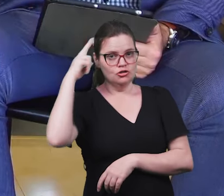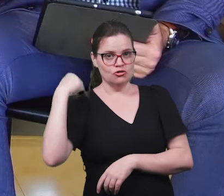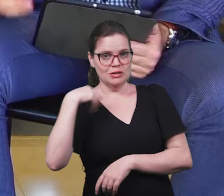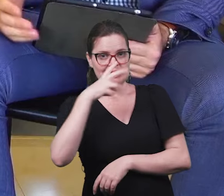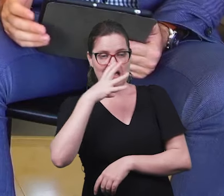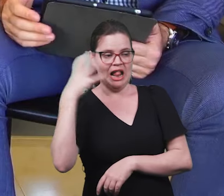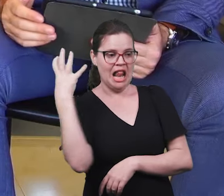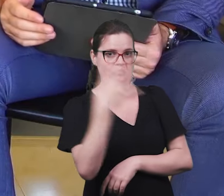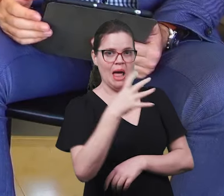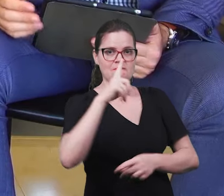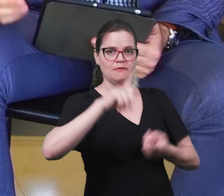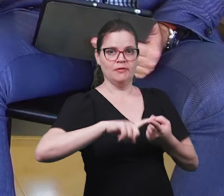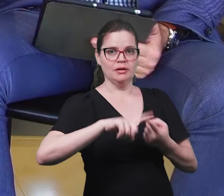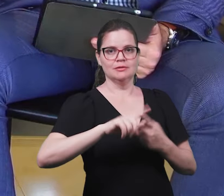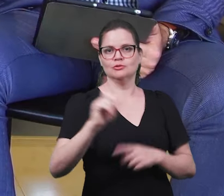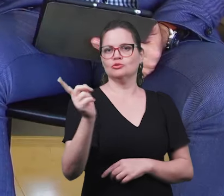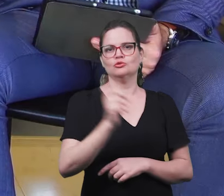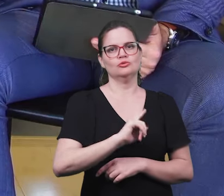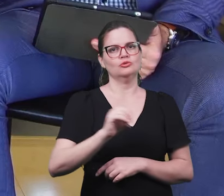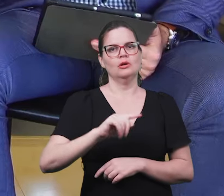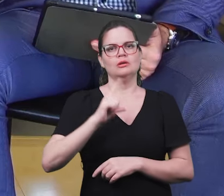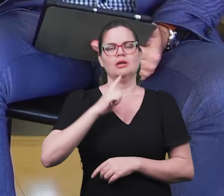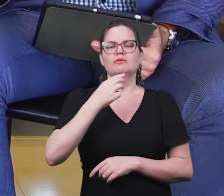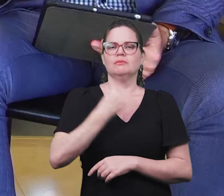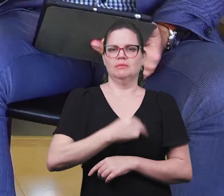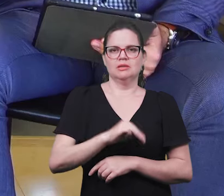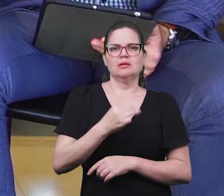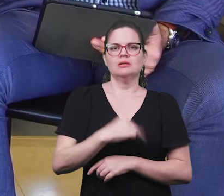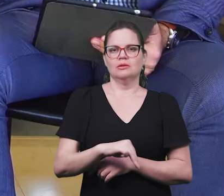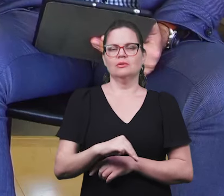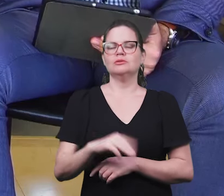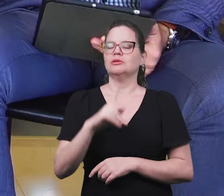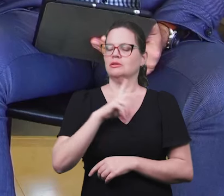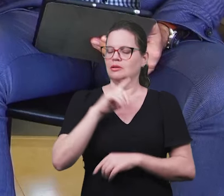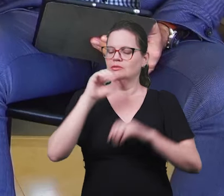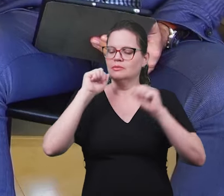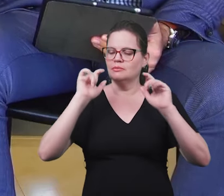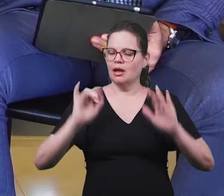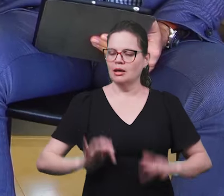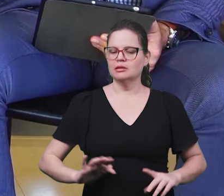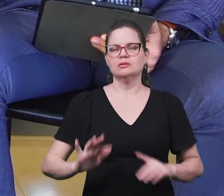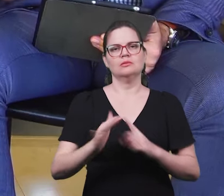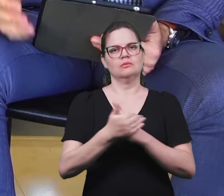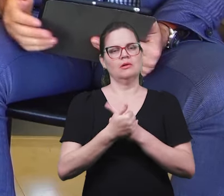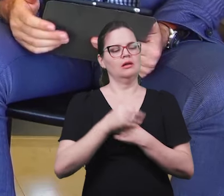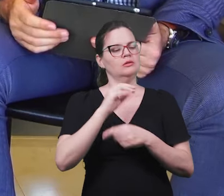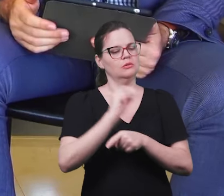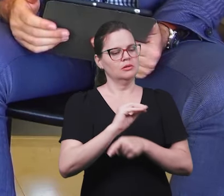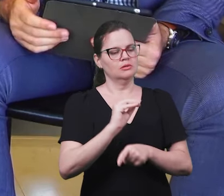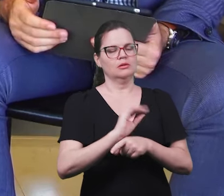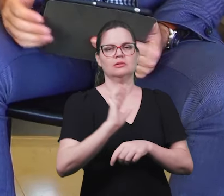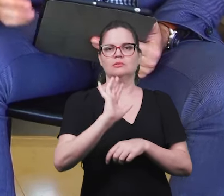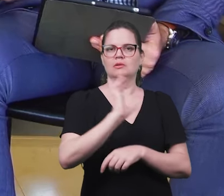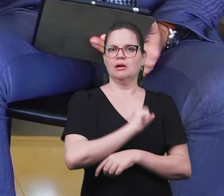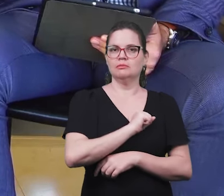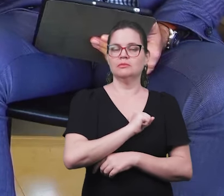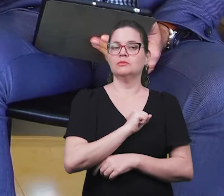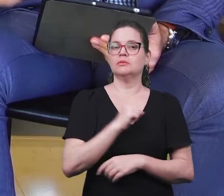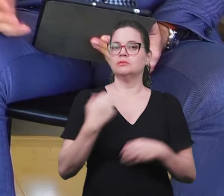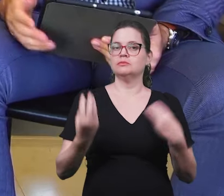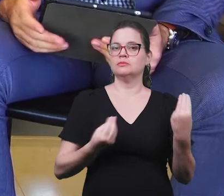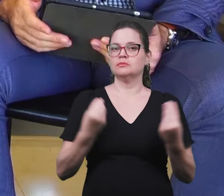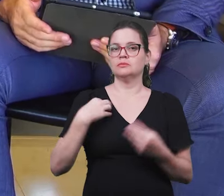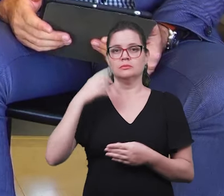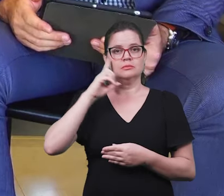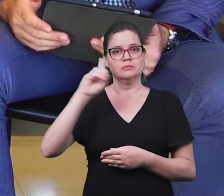uma condenação, eles receberam misericórdia, receberam alimento, receberam amor. E como que o Senhor faz